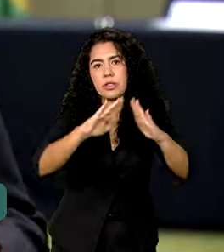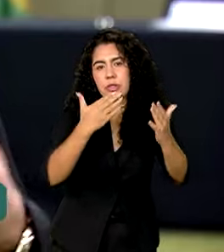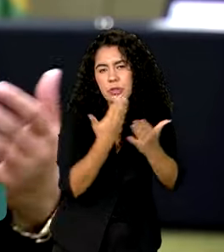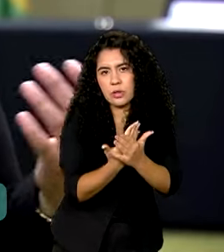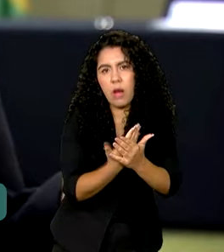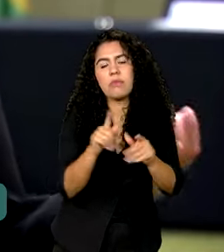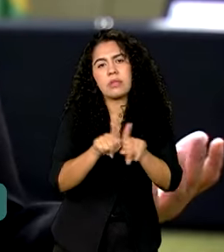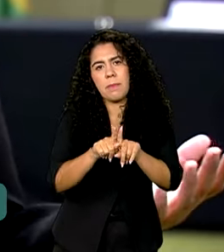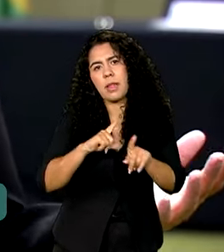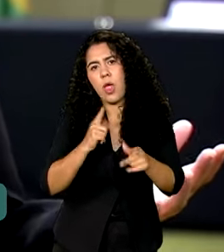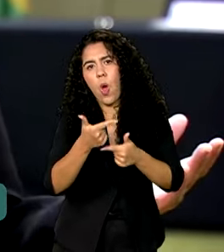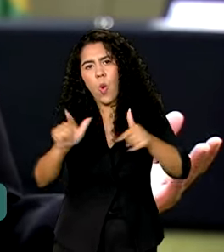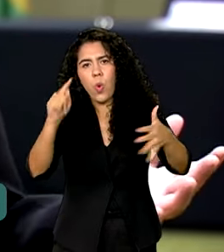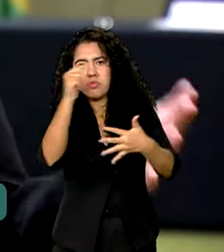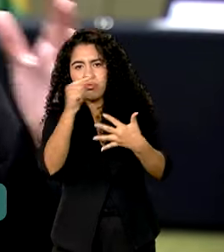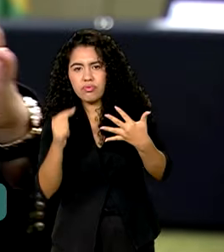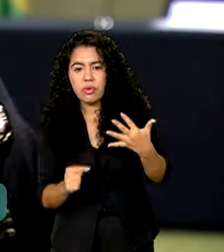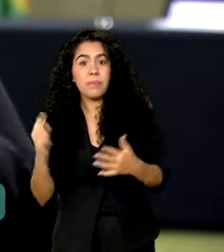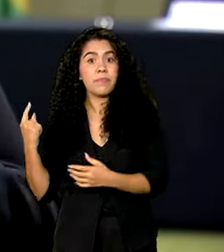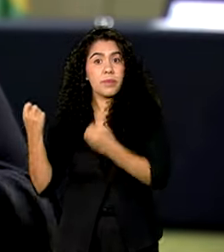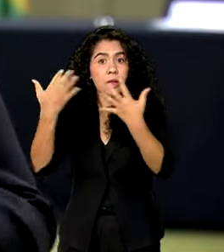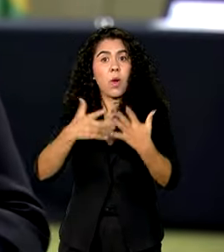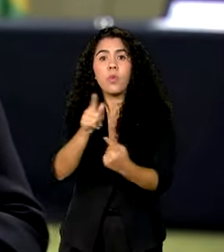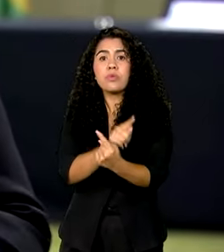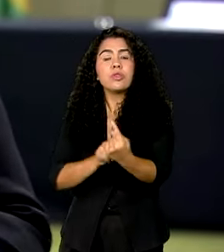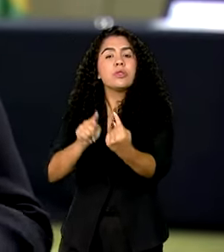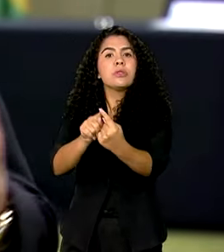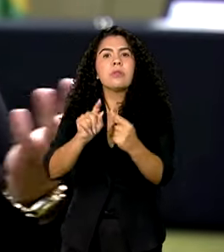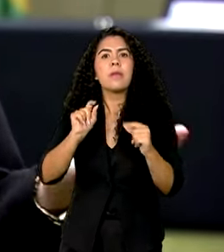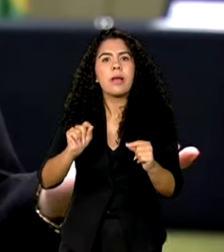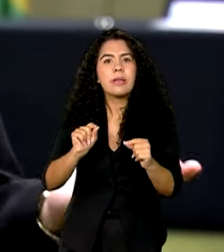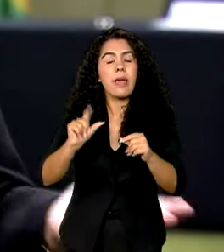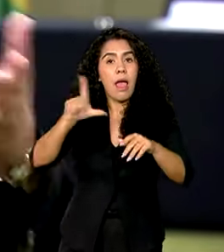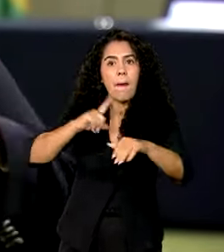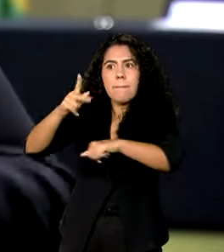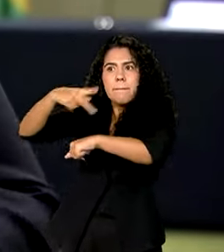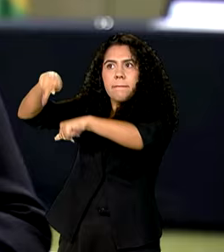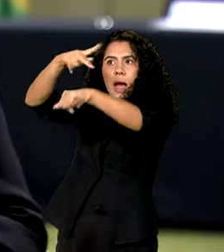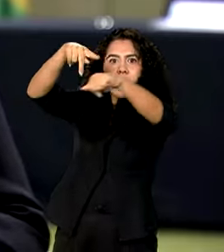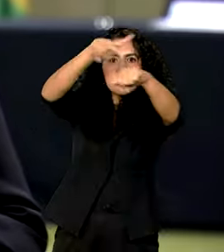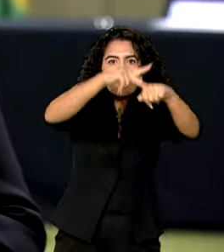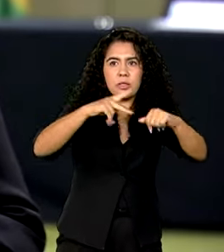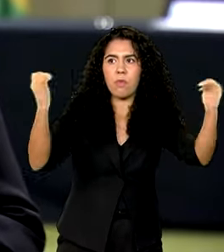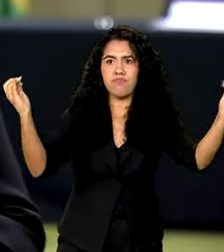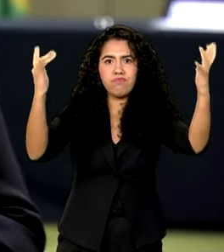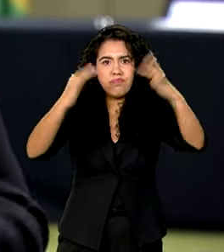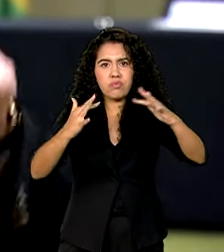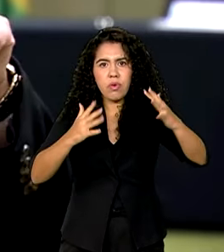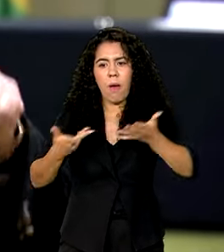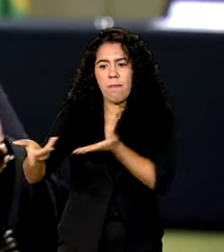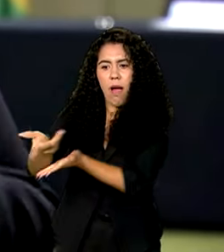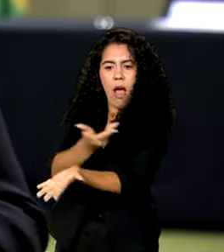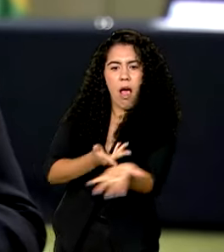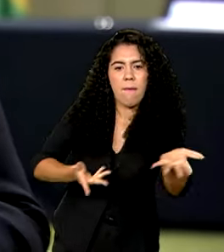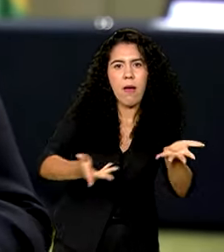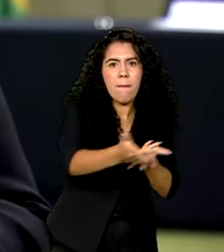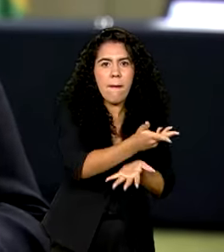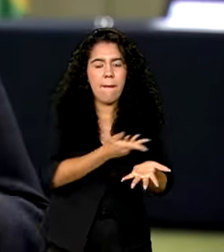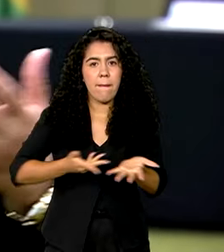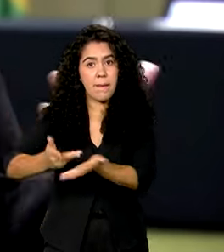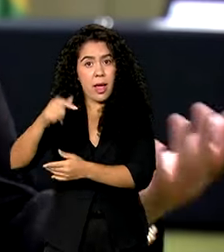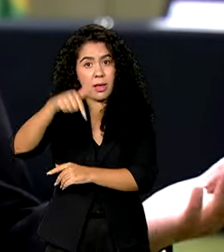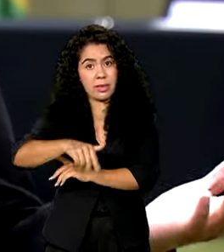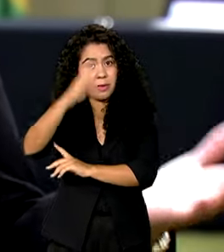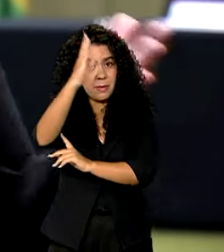outros. O objetivo do encontro é promover um intercâmbio de experiências e o Brasil foi escolhido para sediar a reunião deste ano.